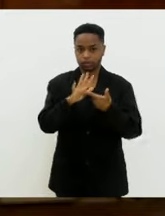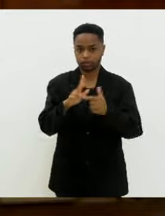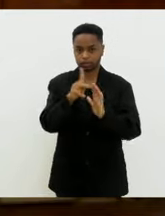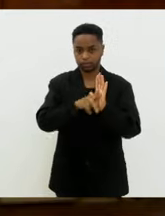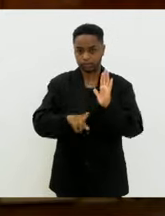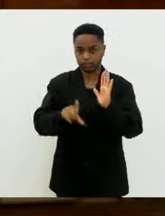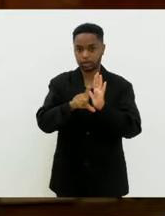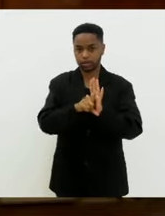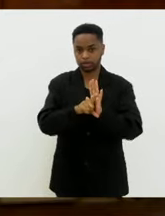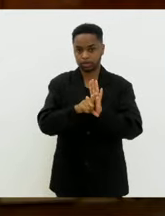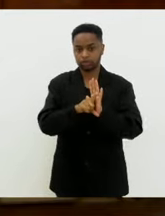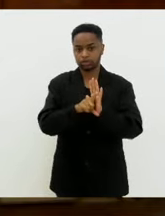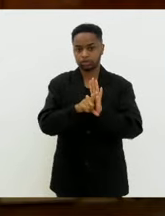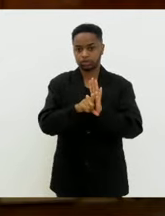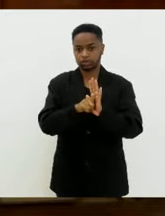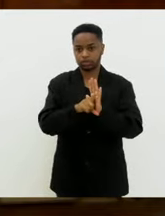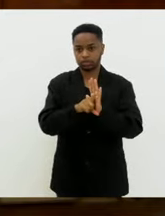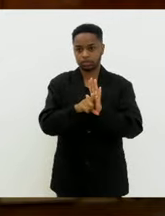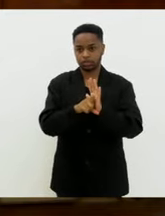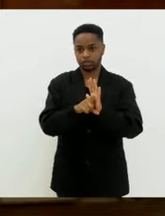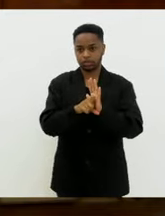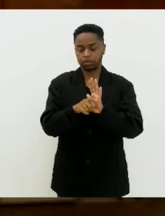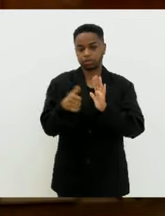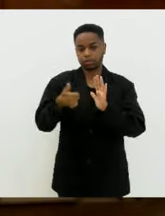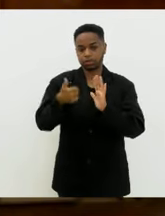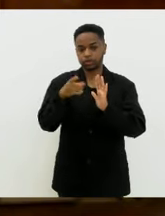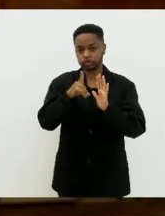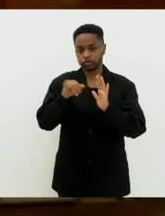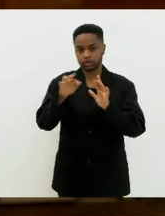lei no primeiro dia de sessão,